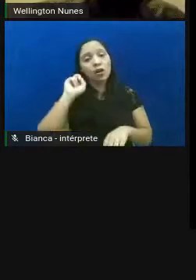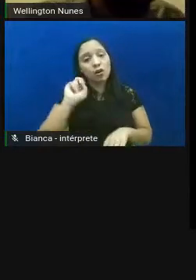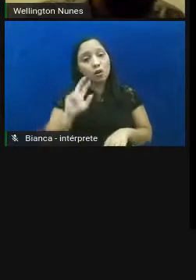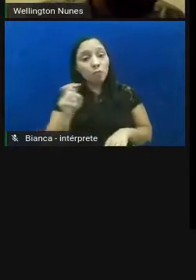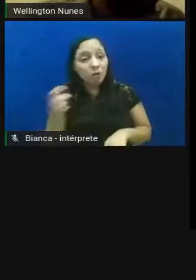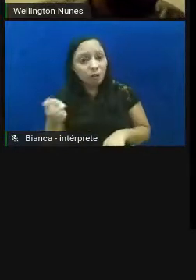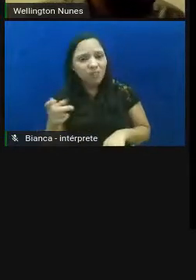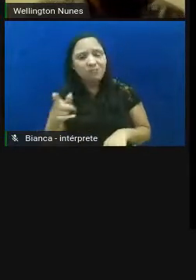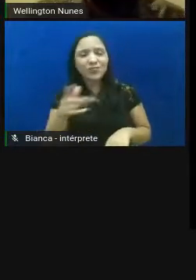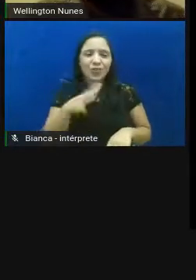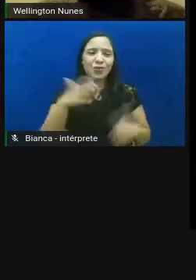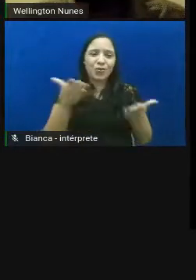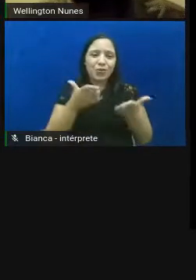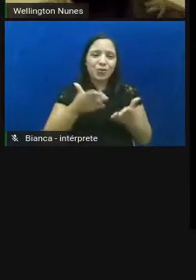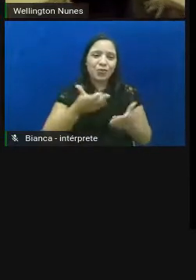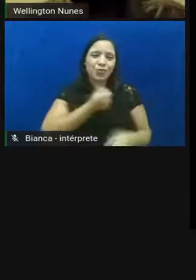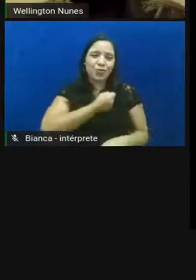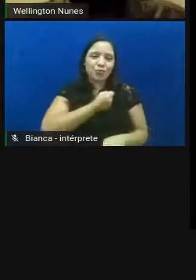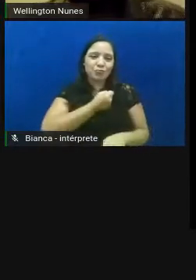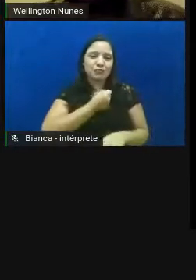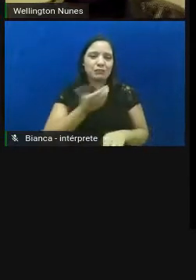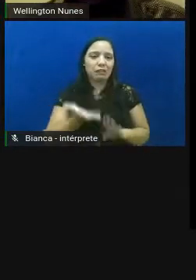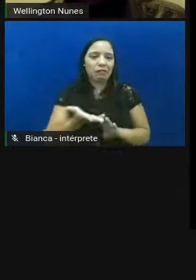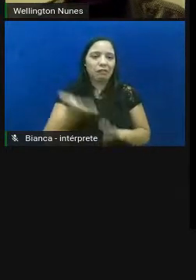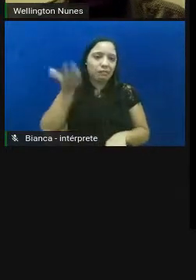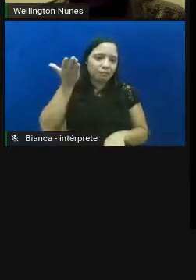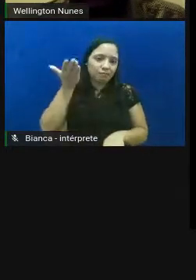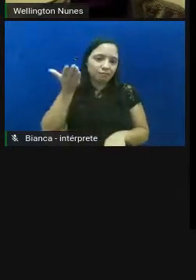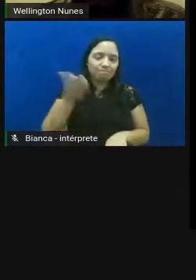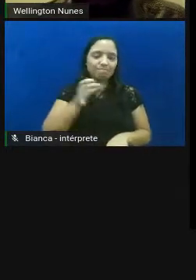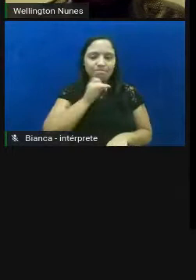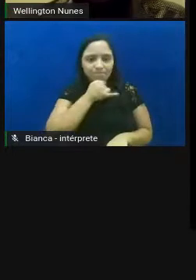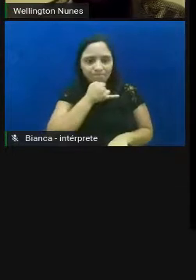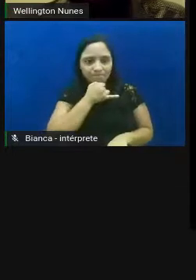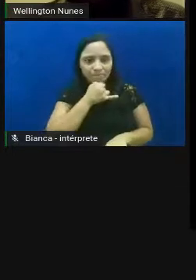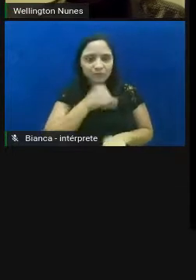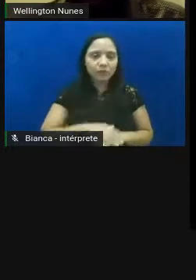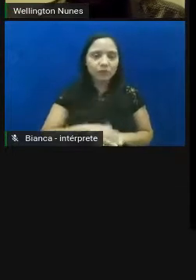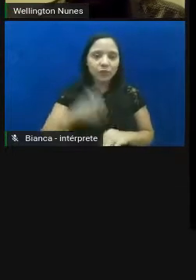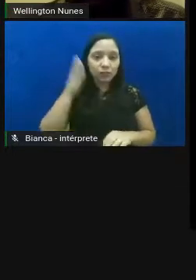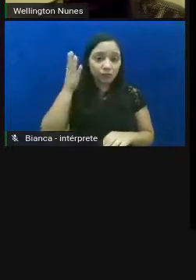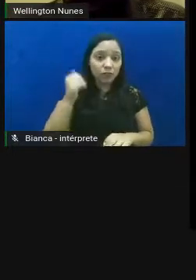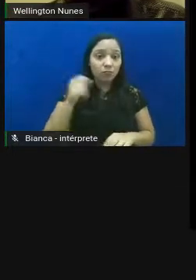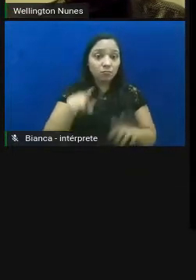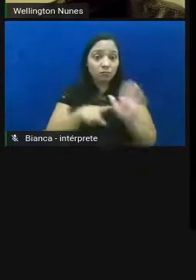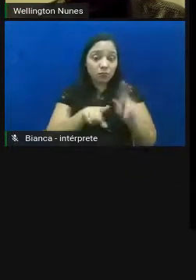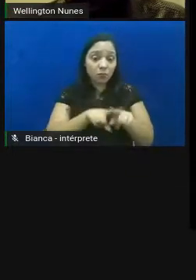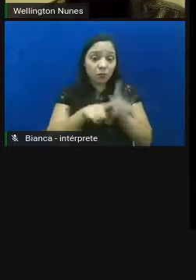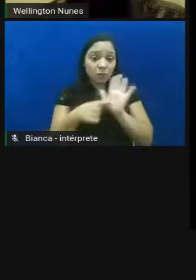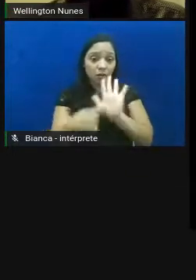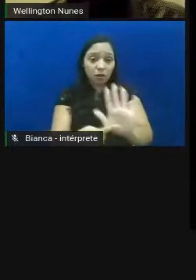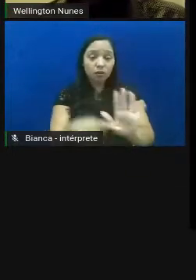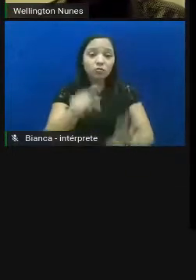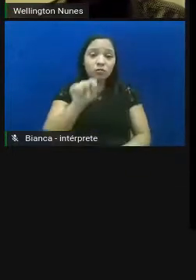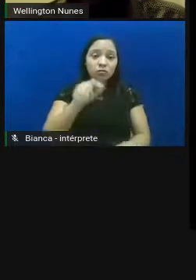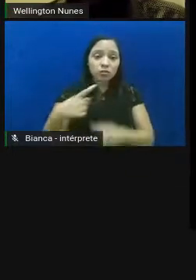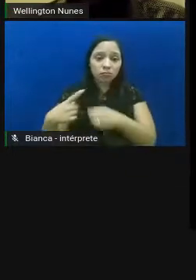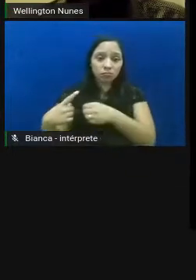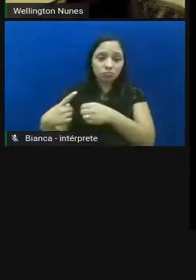E além de Goiânia, nós temos esses dados para o estado de Goiás, mostrando por município, e